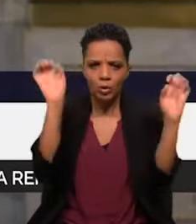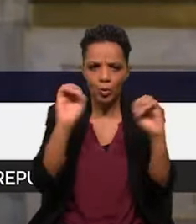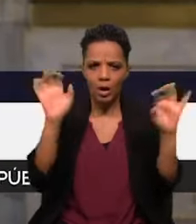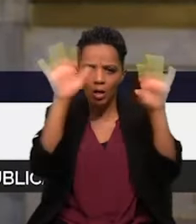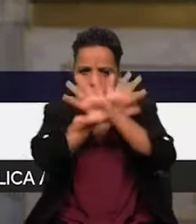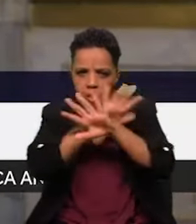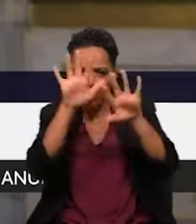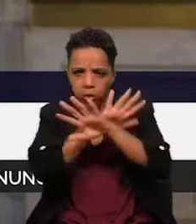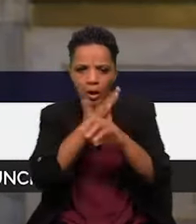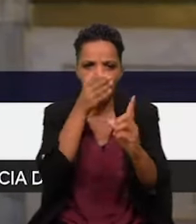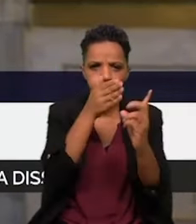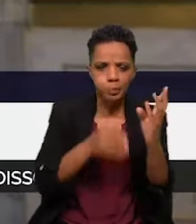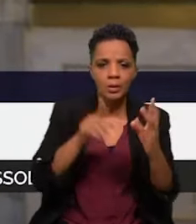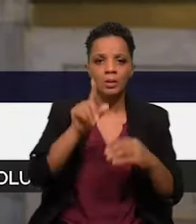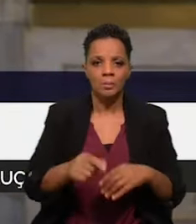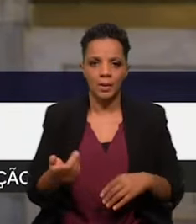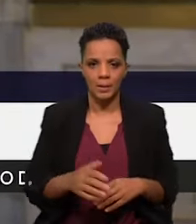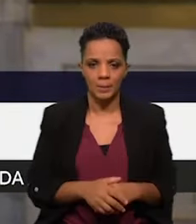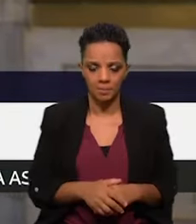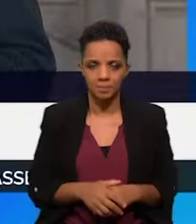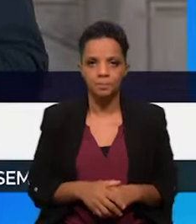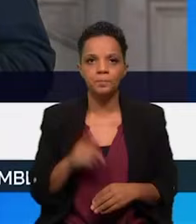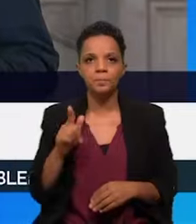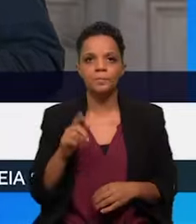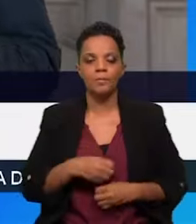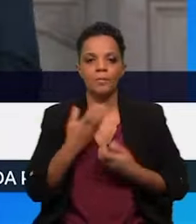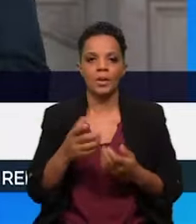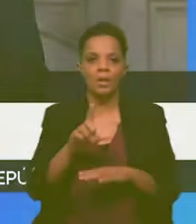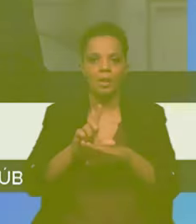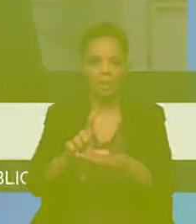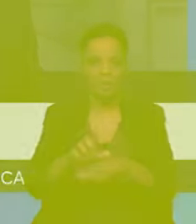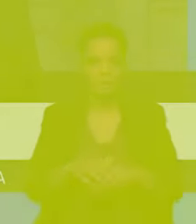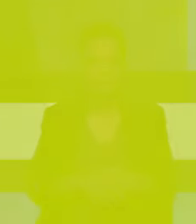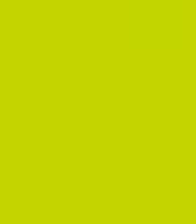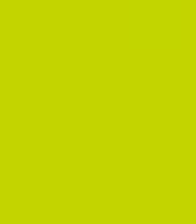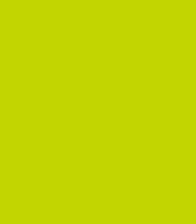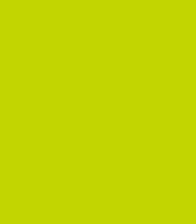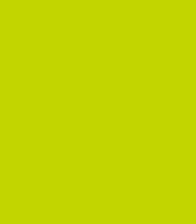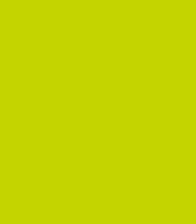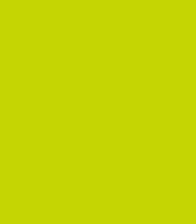personalizada e muitas vezes capturada. A reação também do LIVRE, agora vão seguir todas as reações.